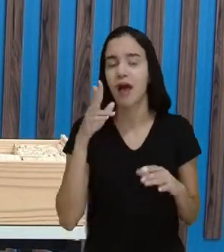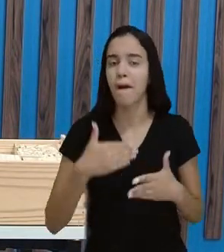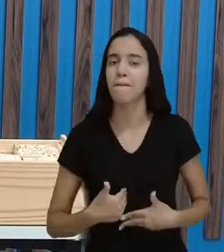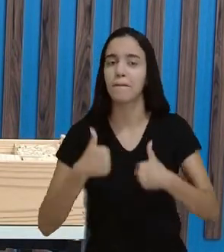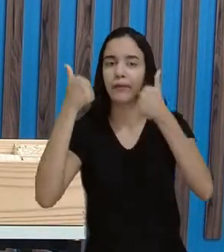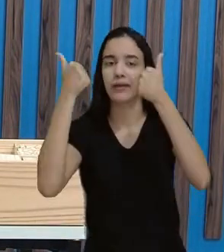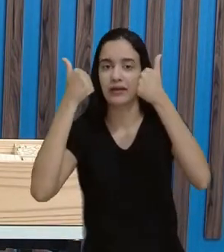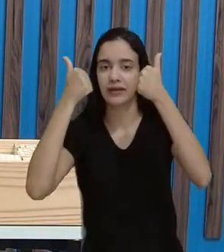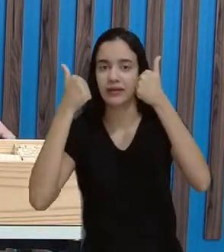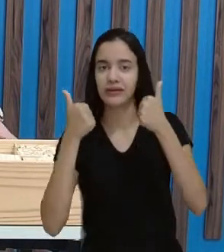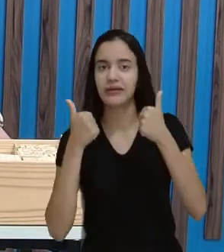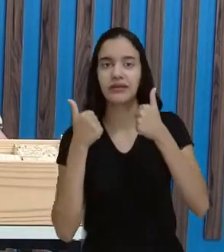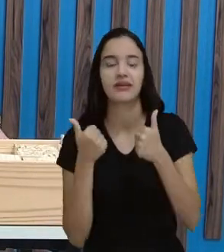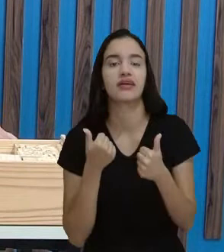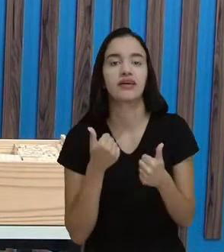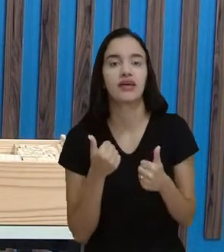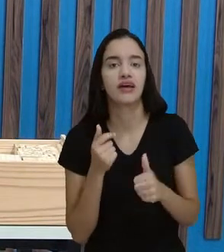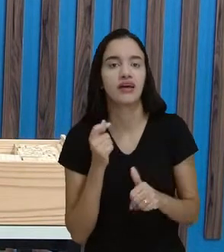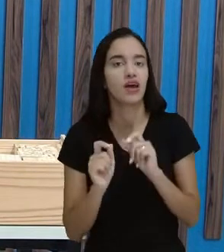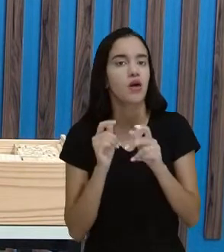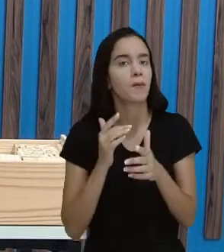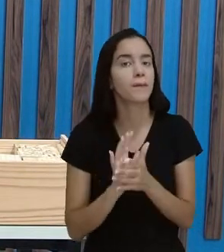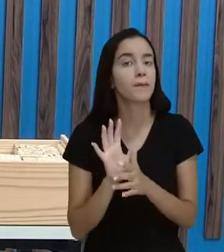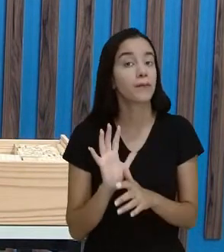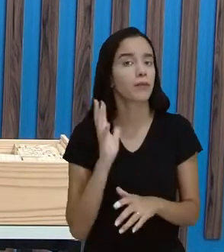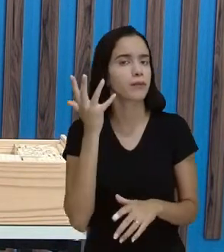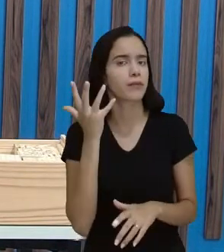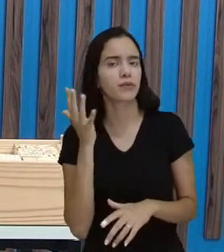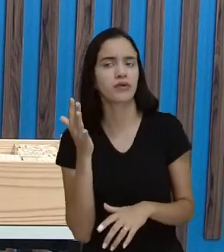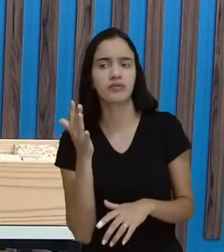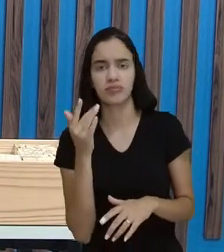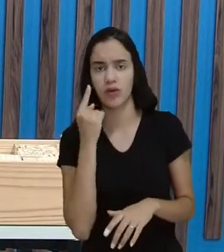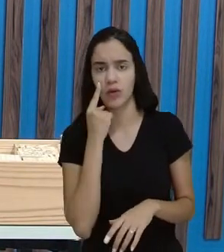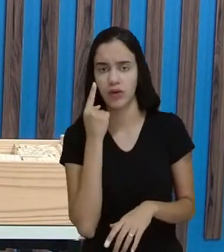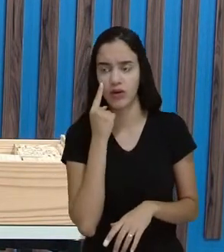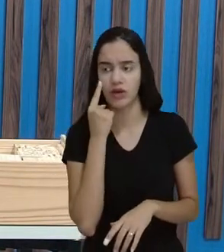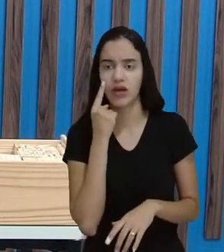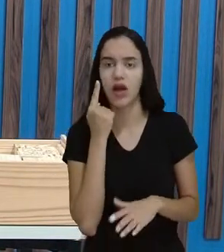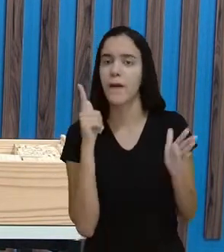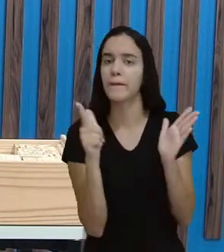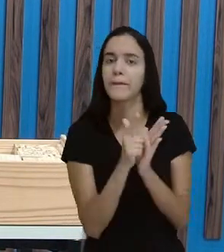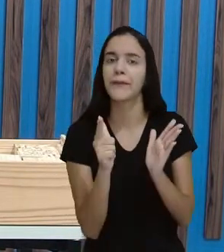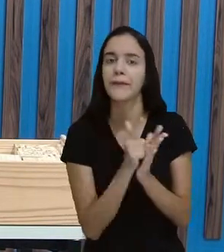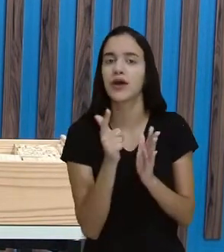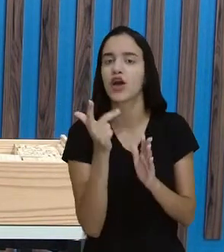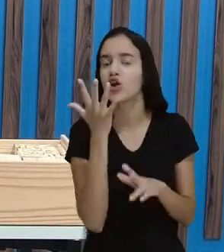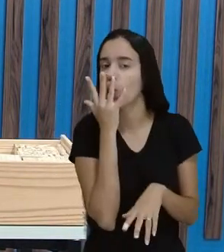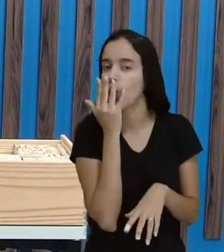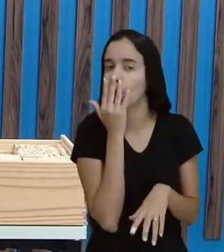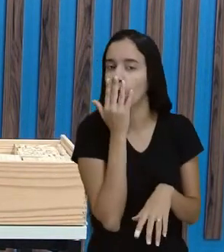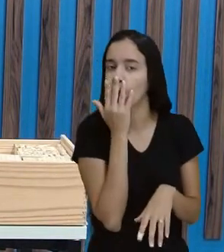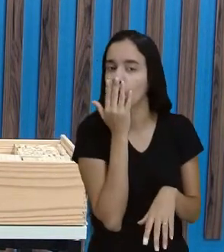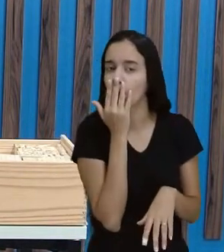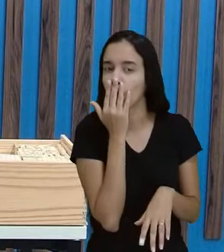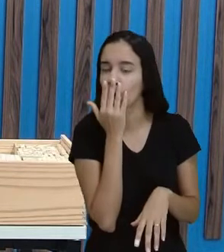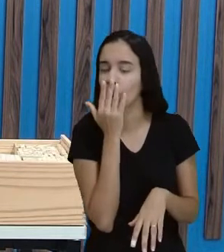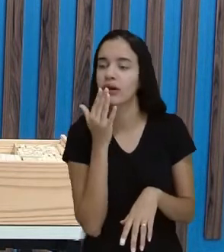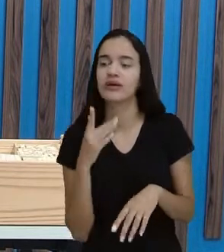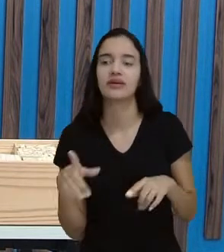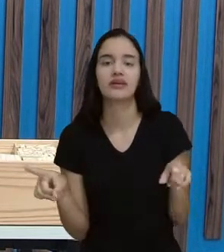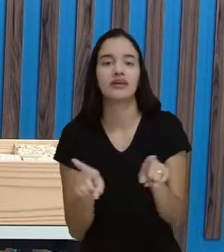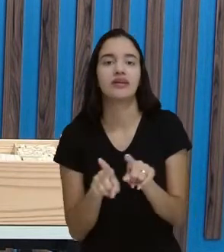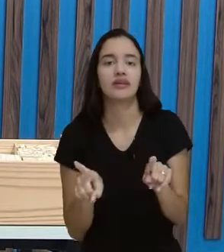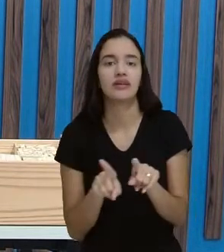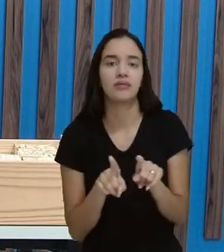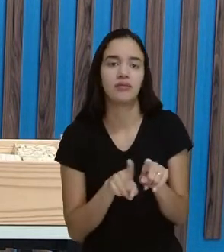melhor essa resolução? Eu trouxe aqui um papelzinho bem coloridinho e trouxe aqui